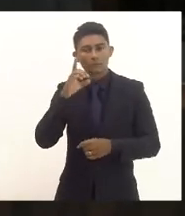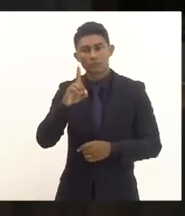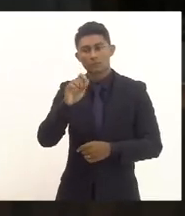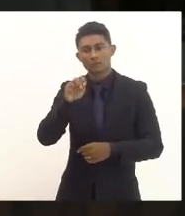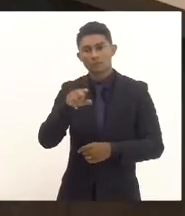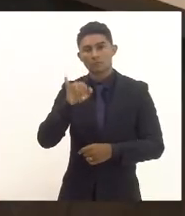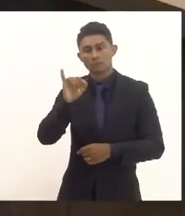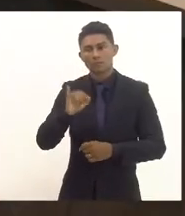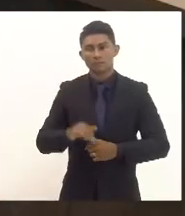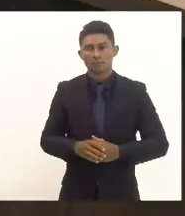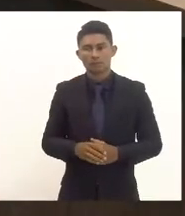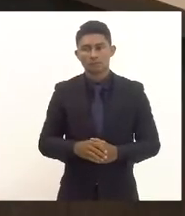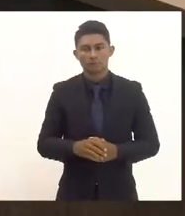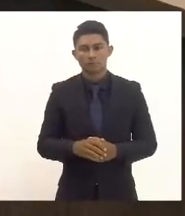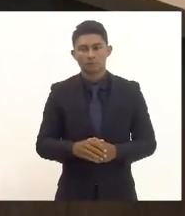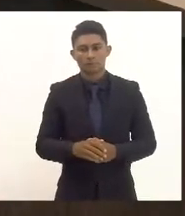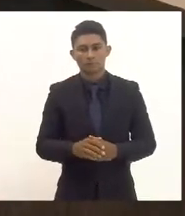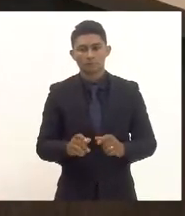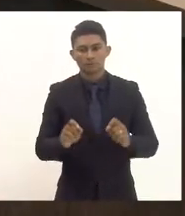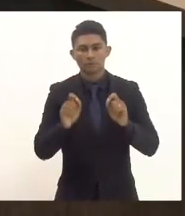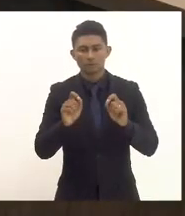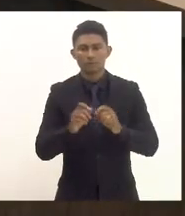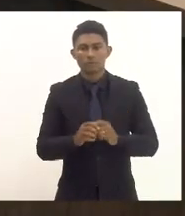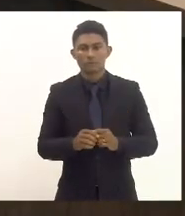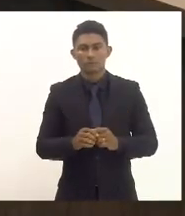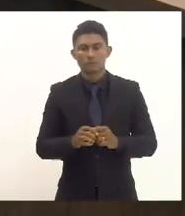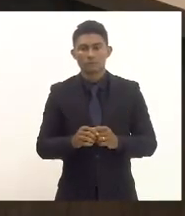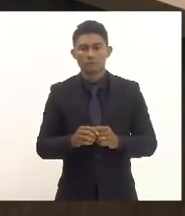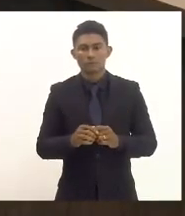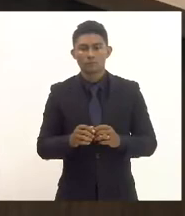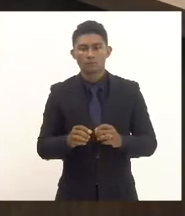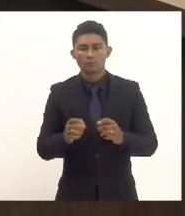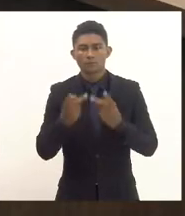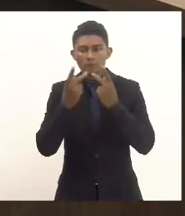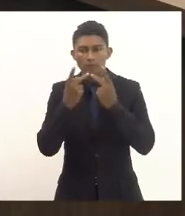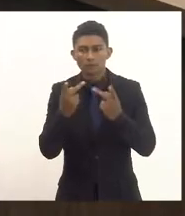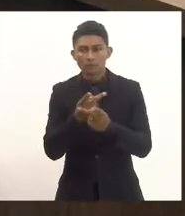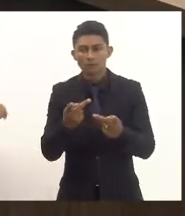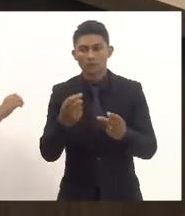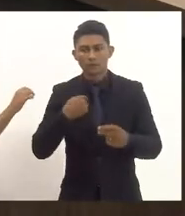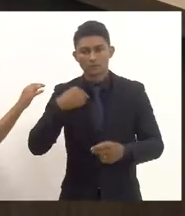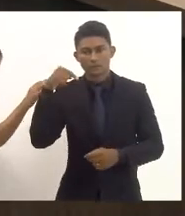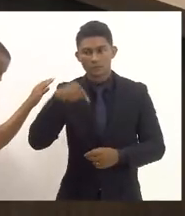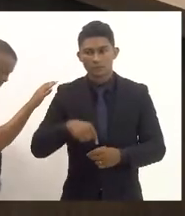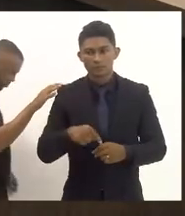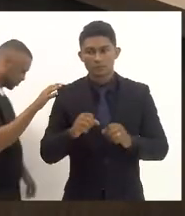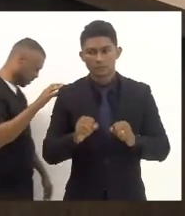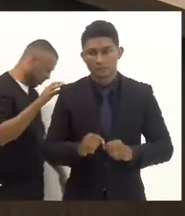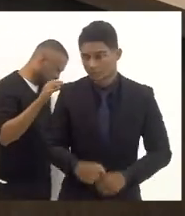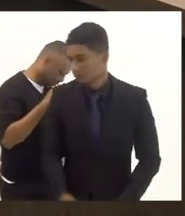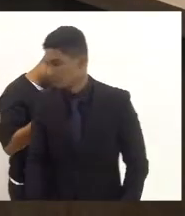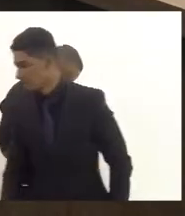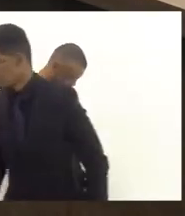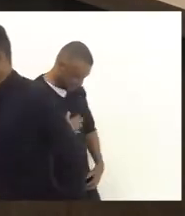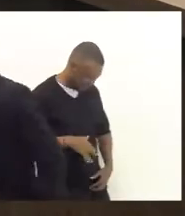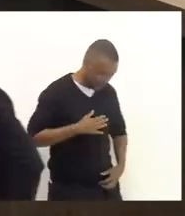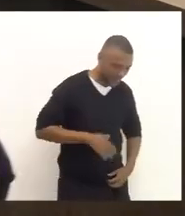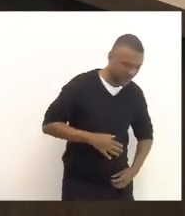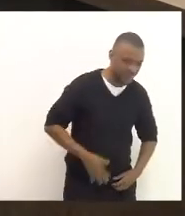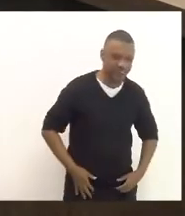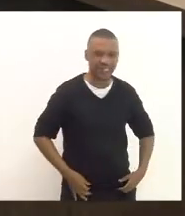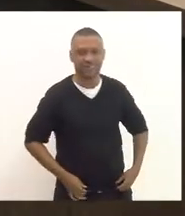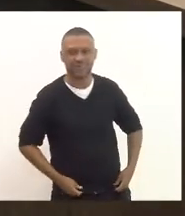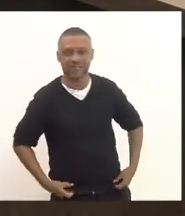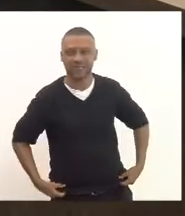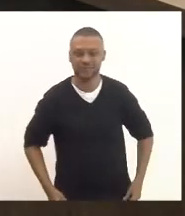Monteiro Na verdade era só para declarará voto o presidente mais fácil de fazer aqui na discussão Antes de iniciar a